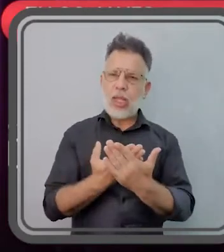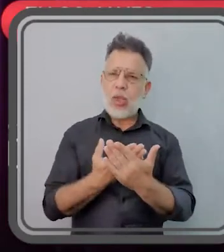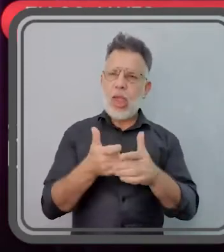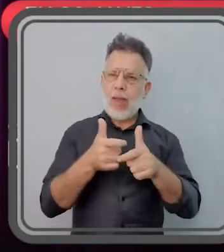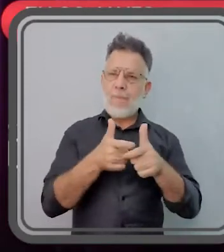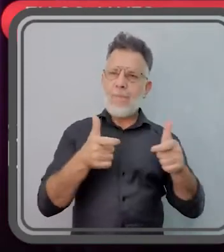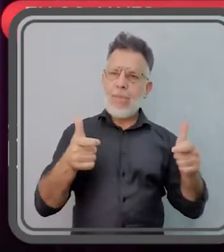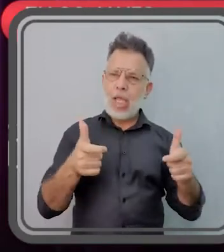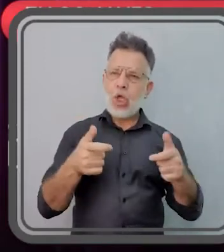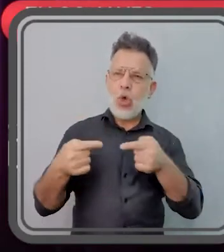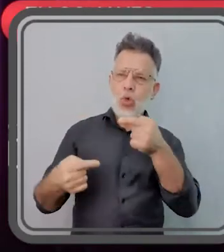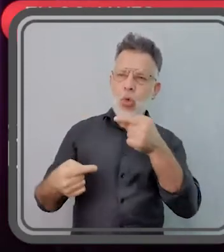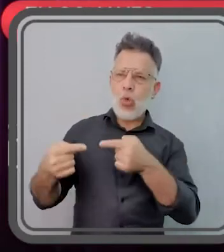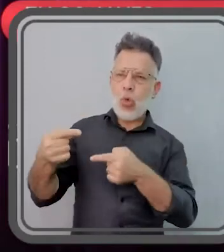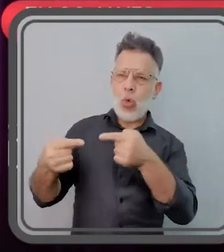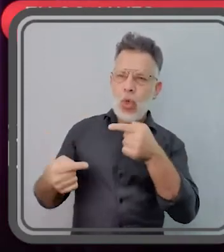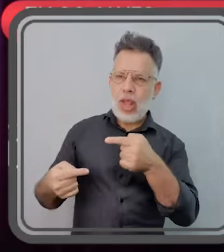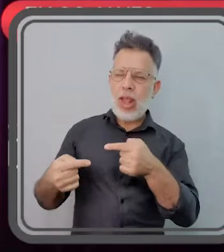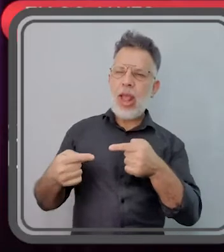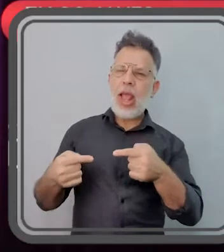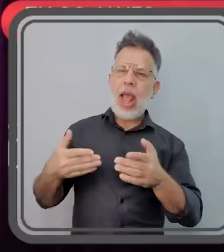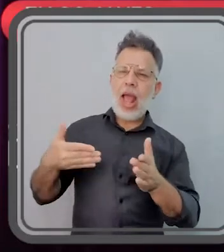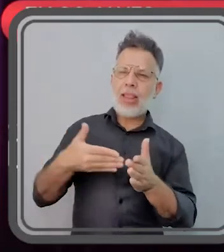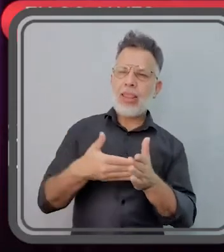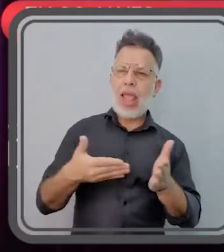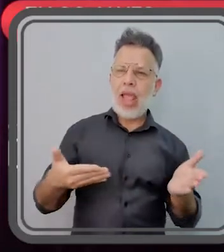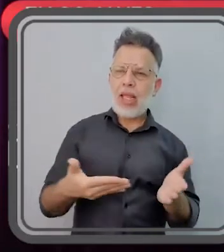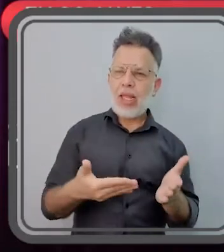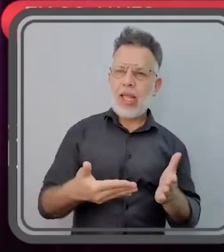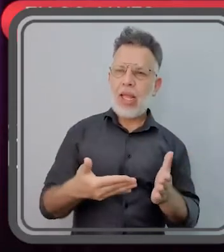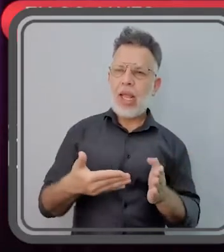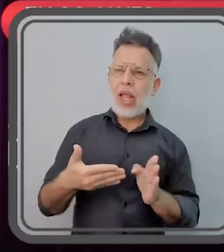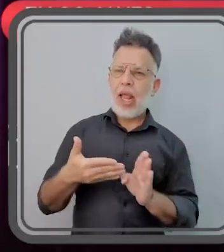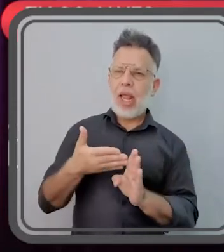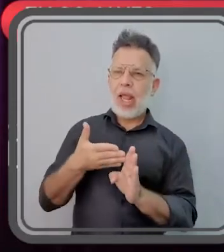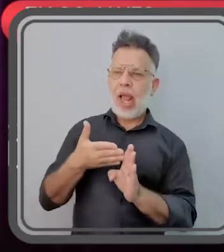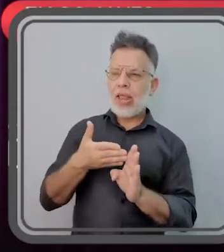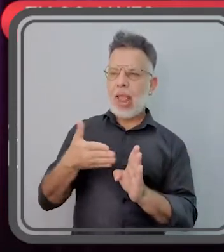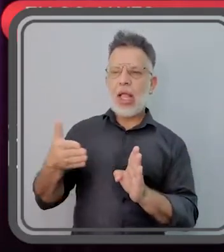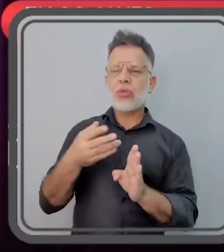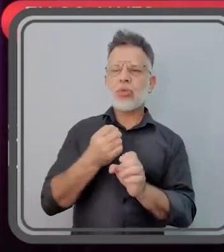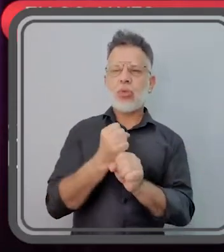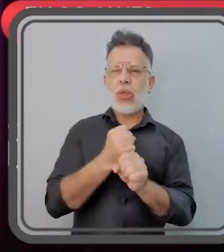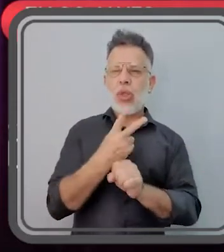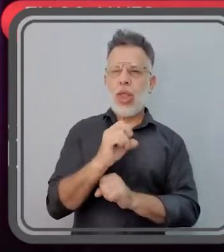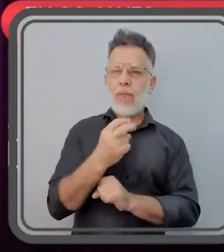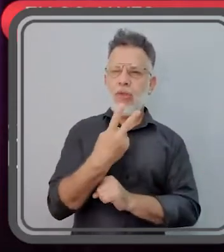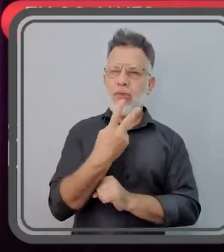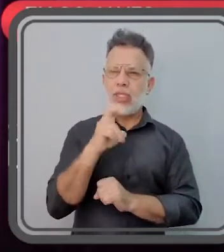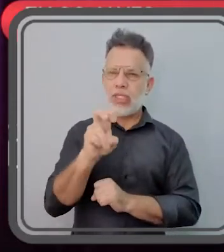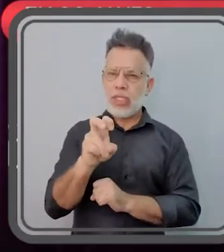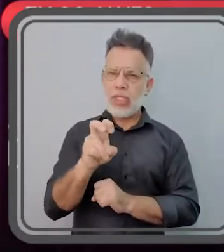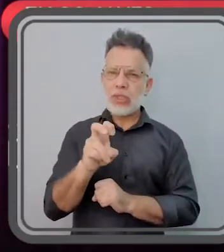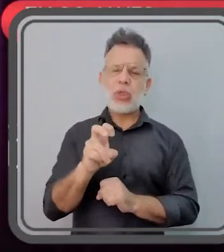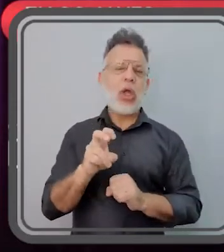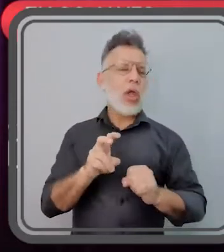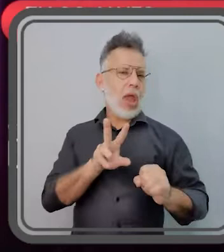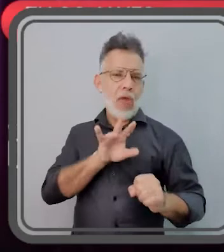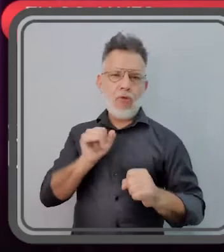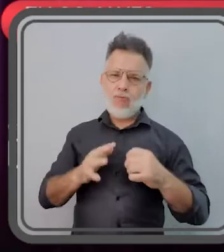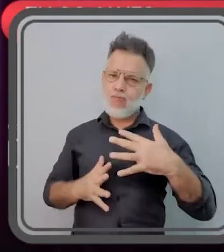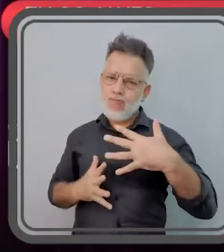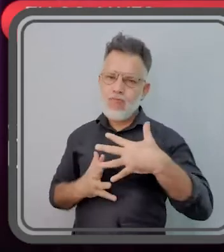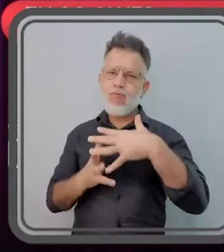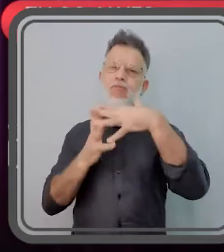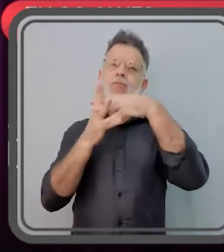maior concorrência do até aqui, desde aqui até 2025, virá além das fronteiras